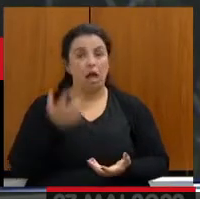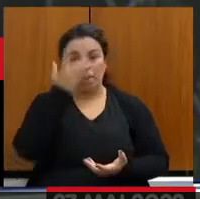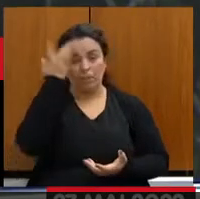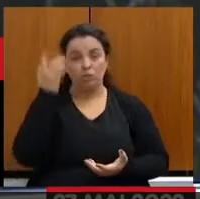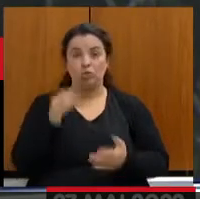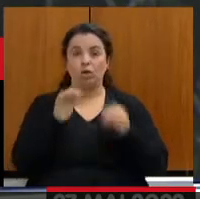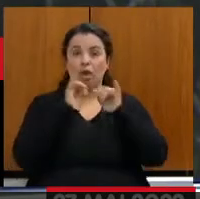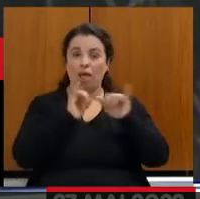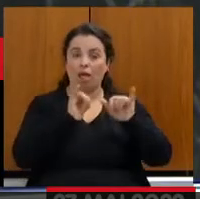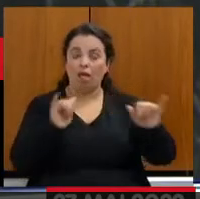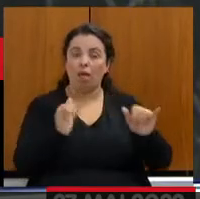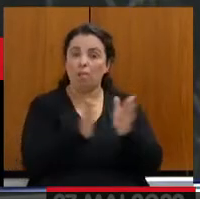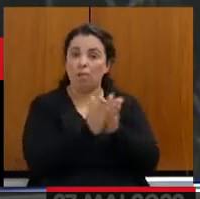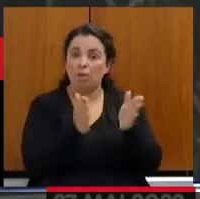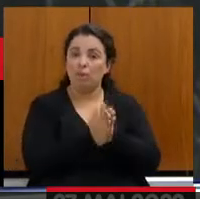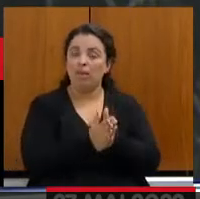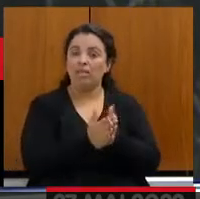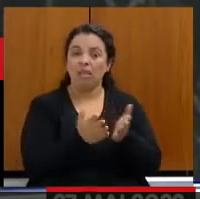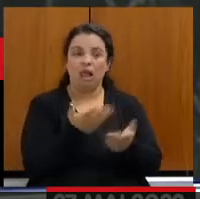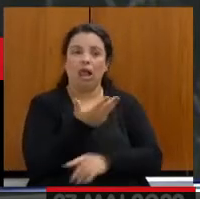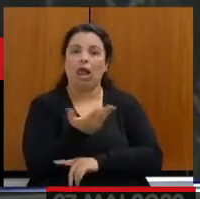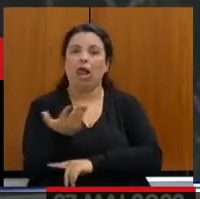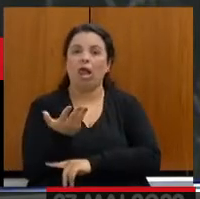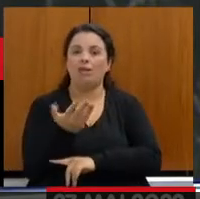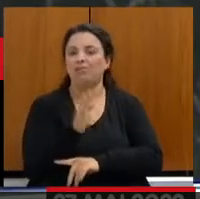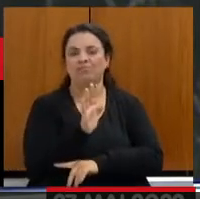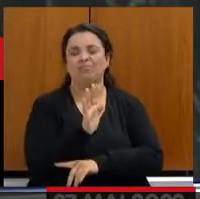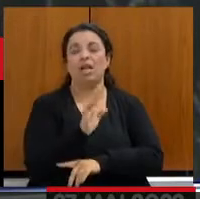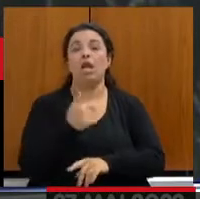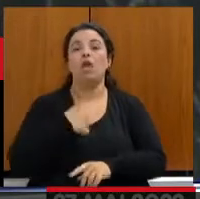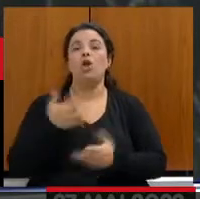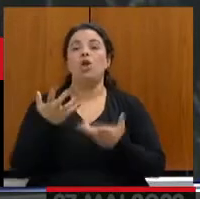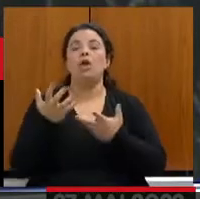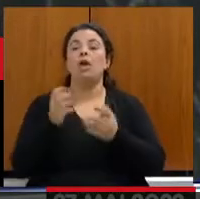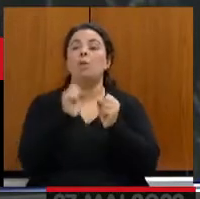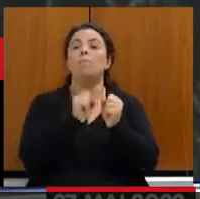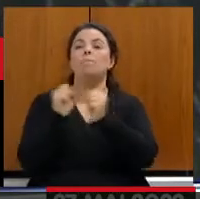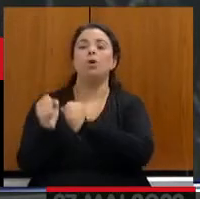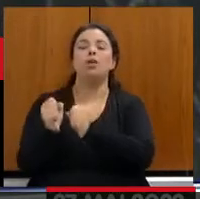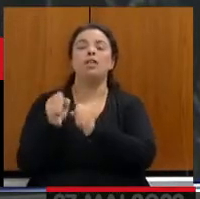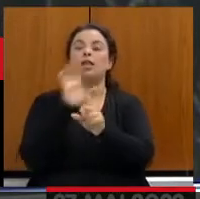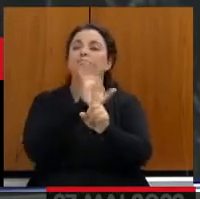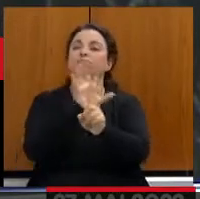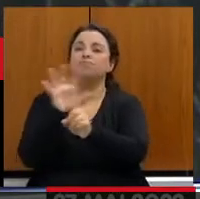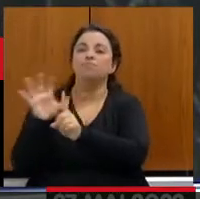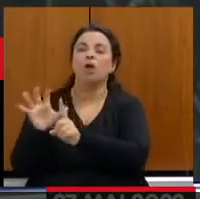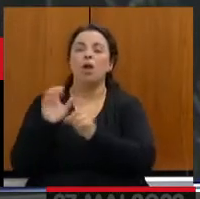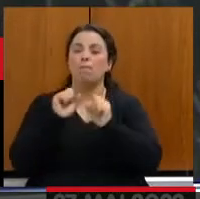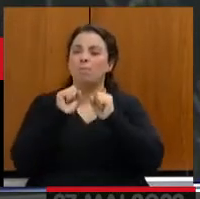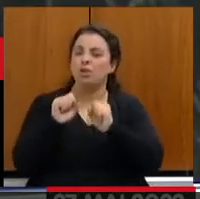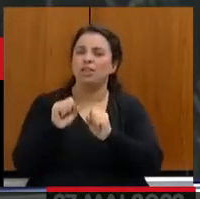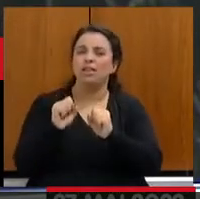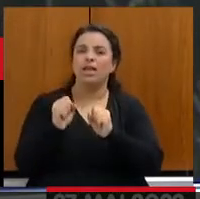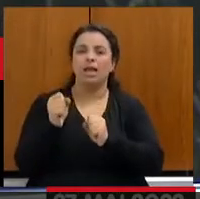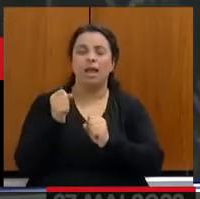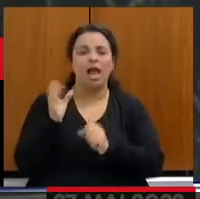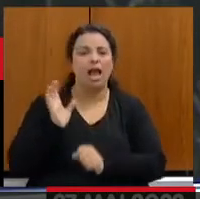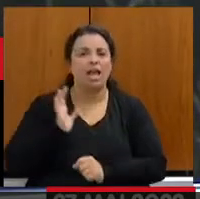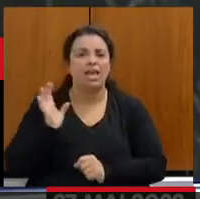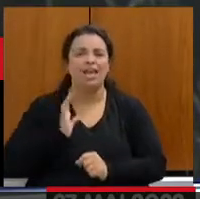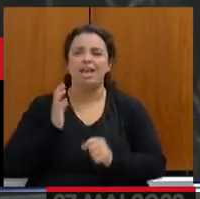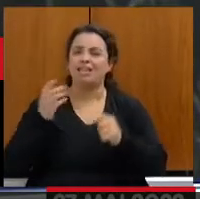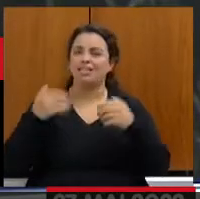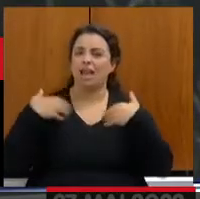e Miséria é o capital eu quero distribuir poder sabe eu quero dividir o poder a riqueza